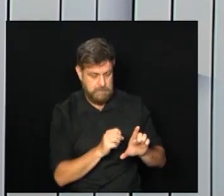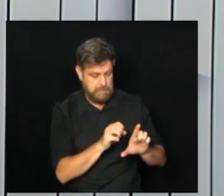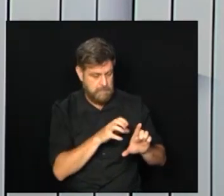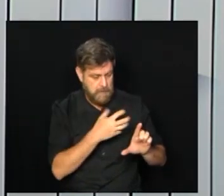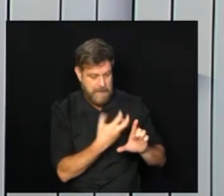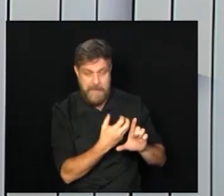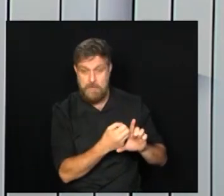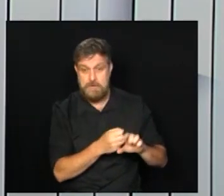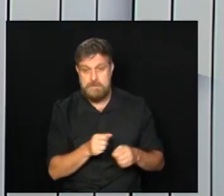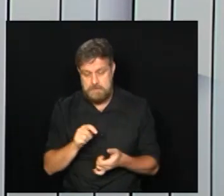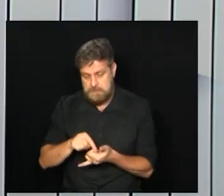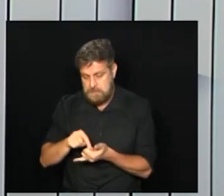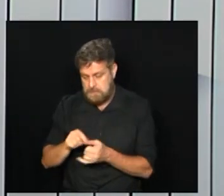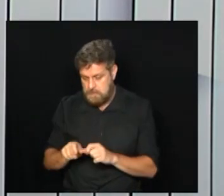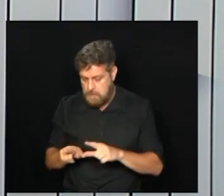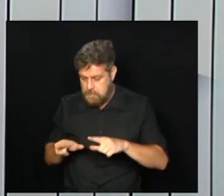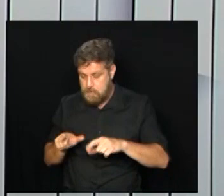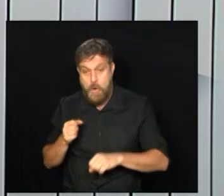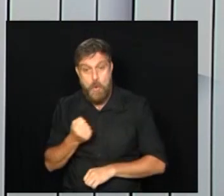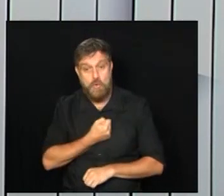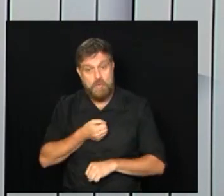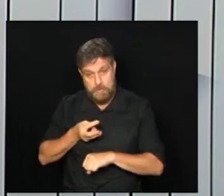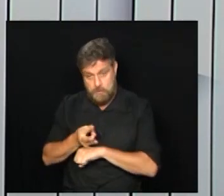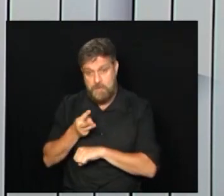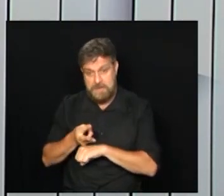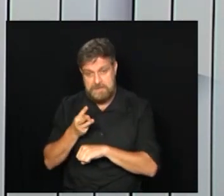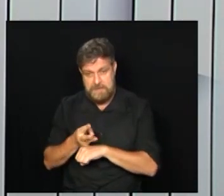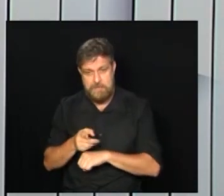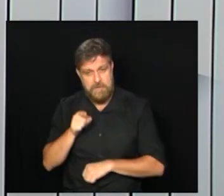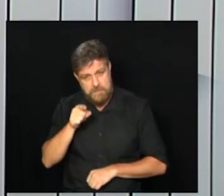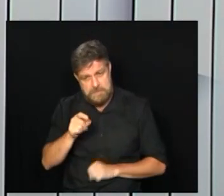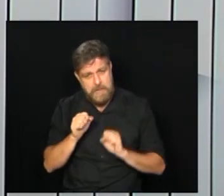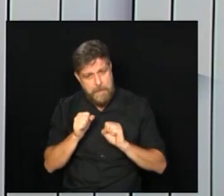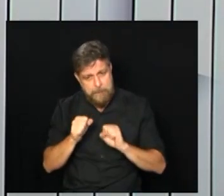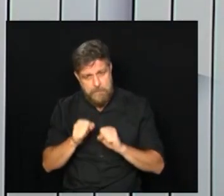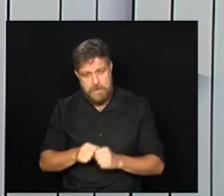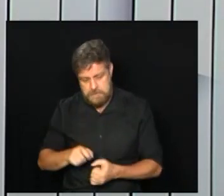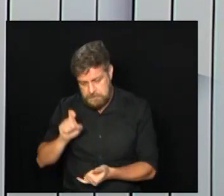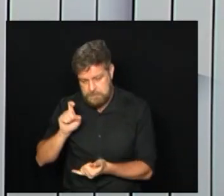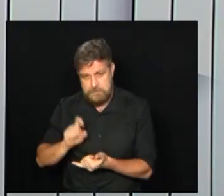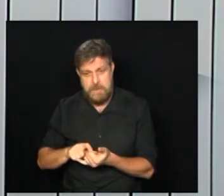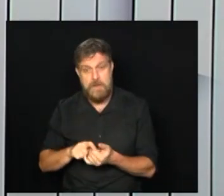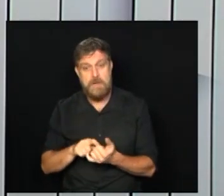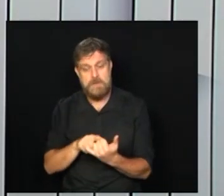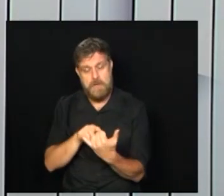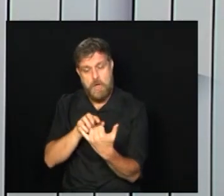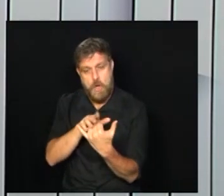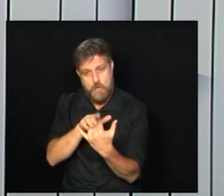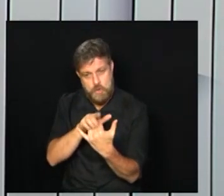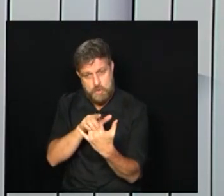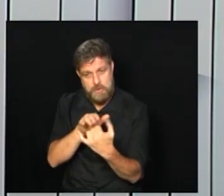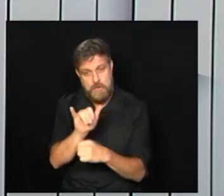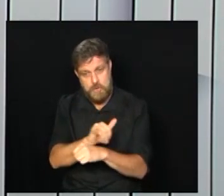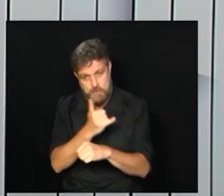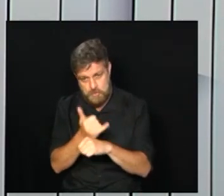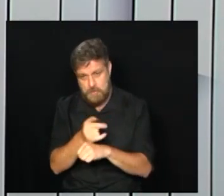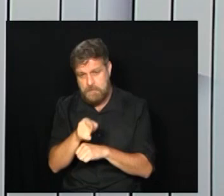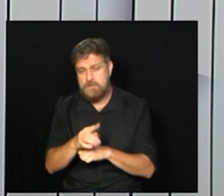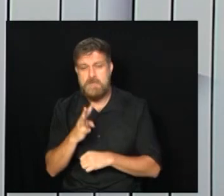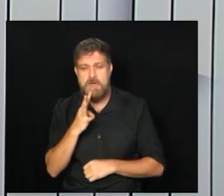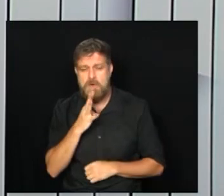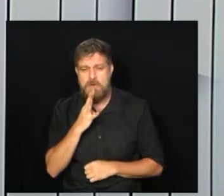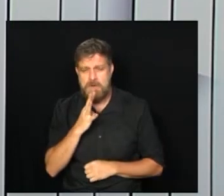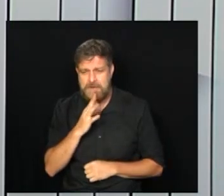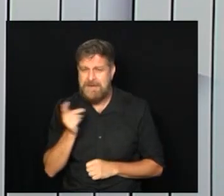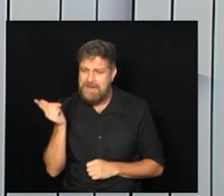aparecer na tela do seu celular o WhatsApp da TV Câmara Campinas. Através do nosso YouTube você consegue assistir todos